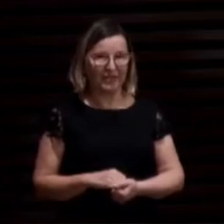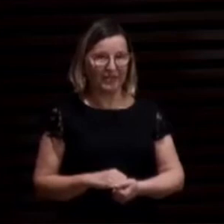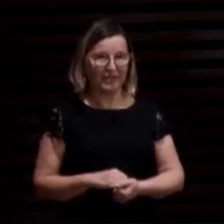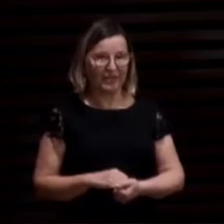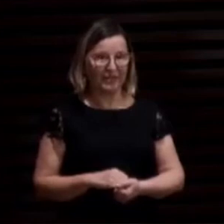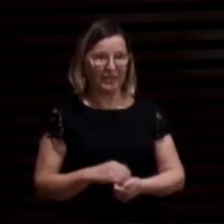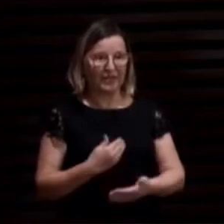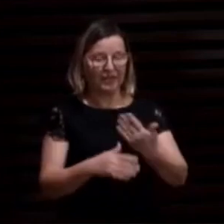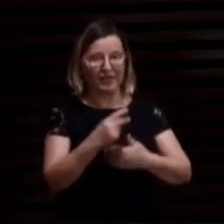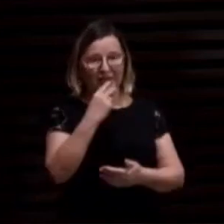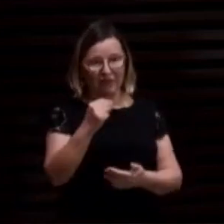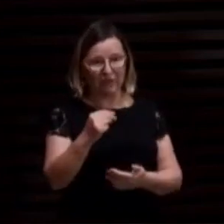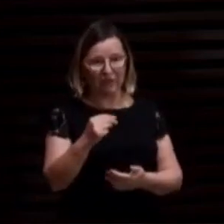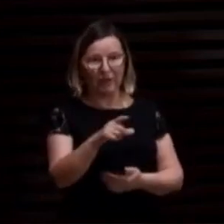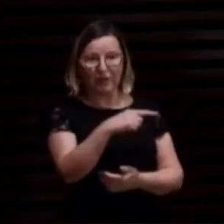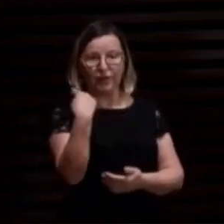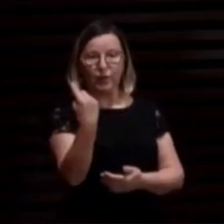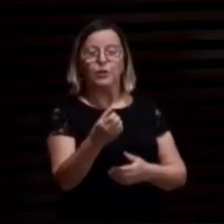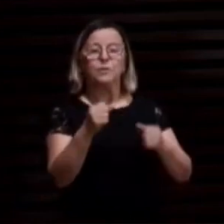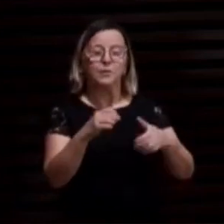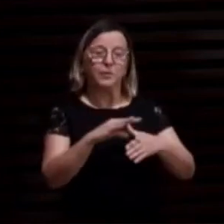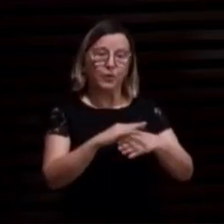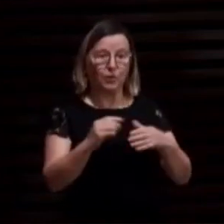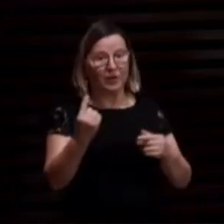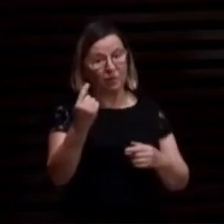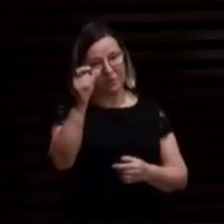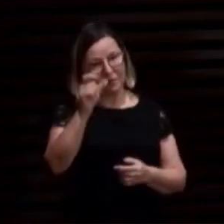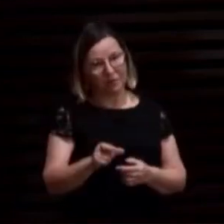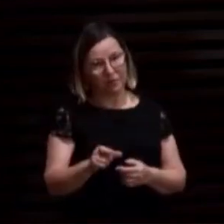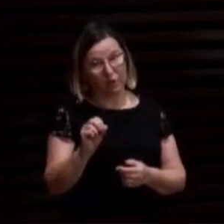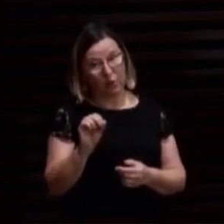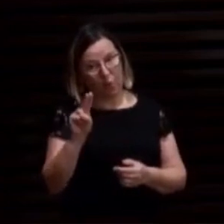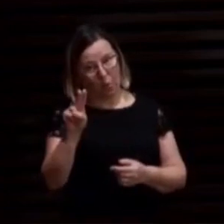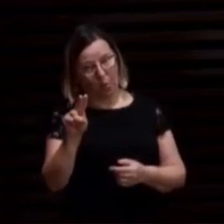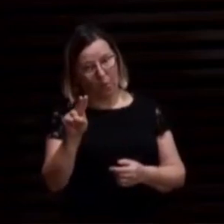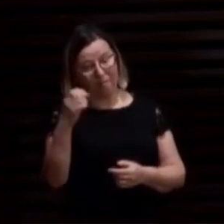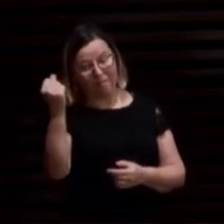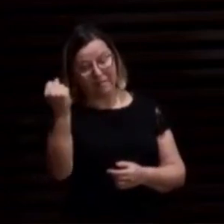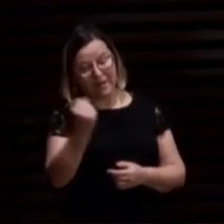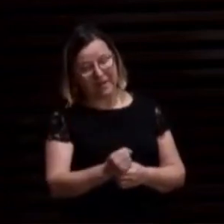podemos curar uma pessoa ou nós podemos matar uma pessoa.